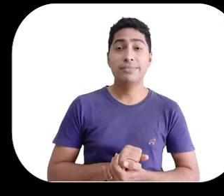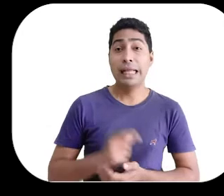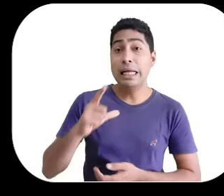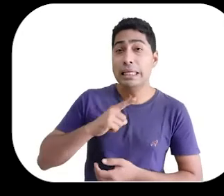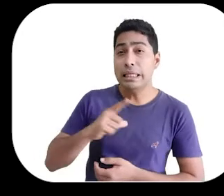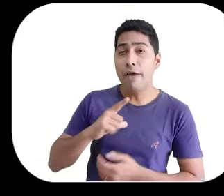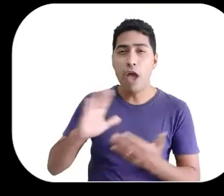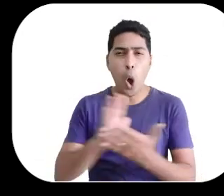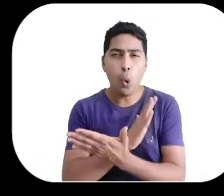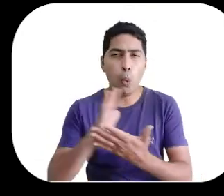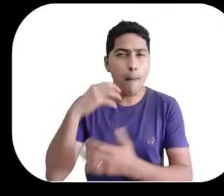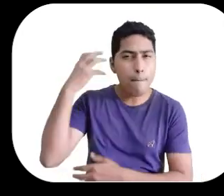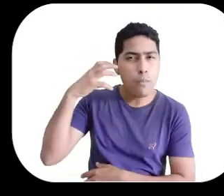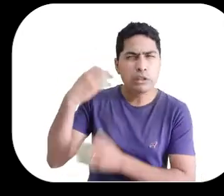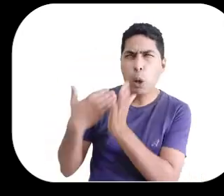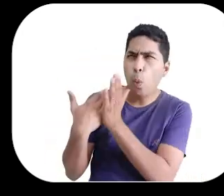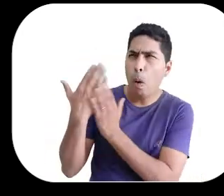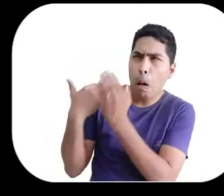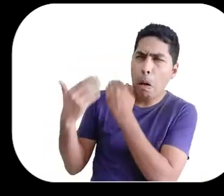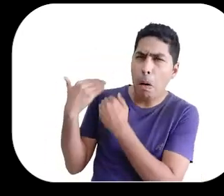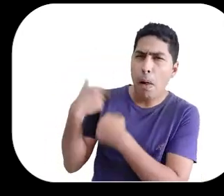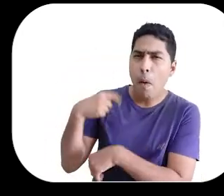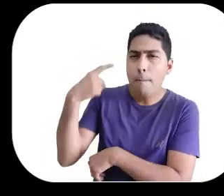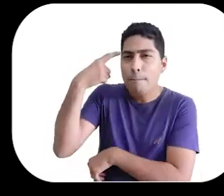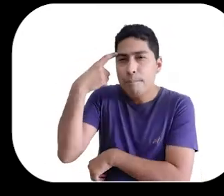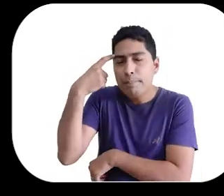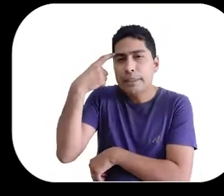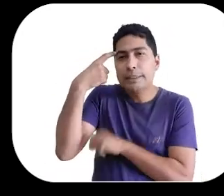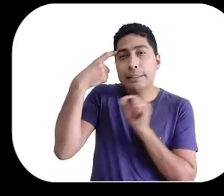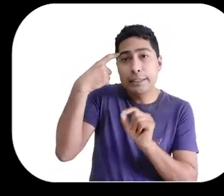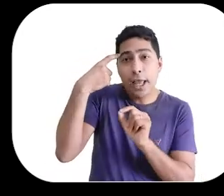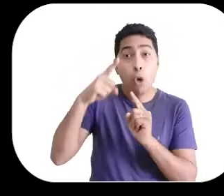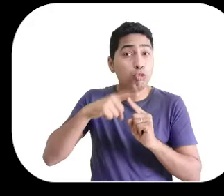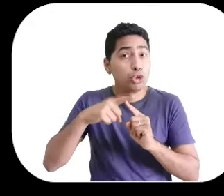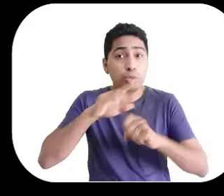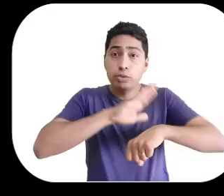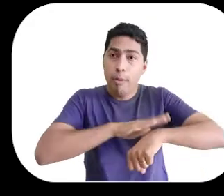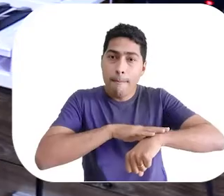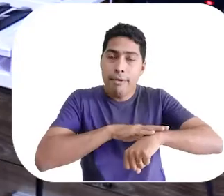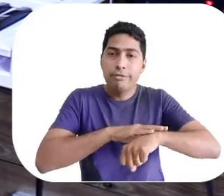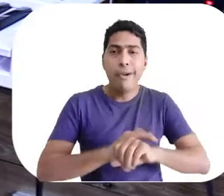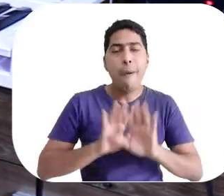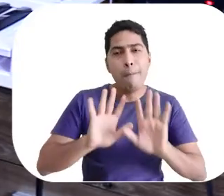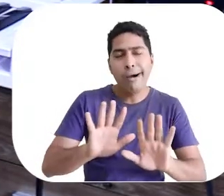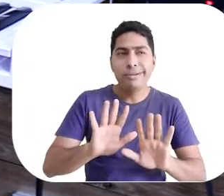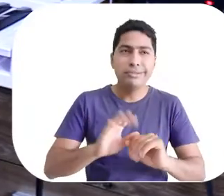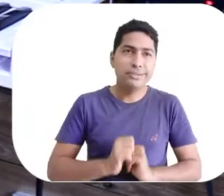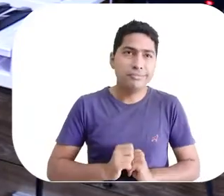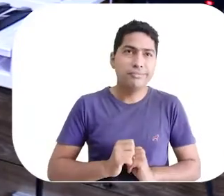Teve umas trilhas que eu fiz no início que eu fiz voltada por um tipo de momento, né? Mas acabou